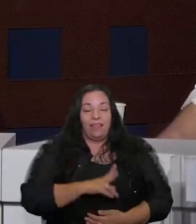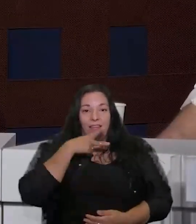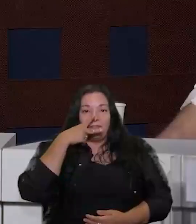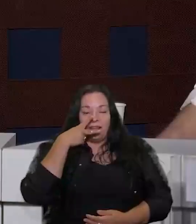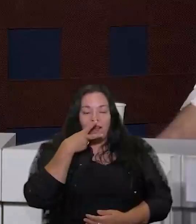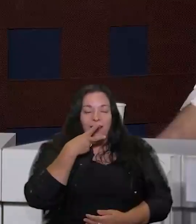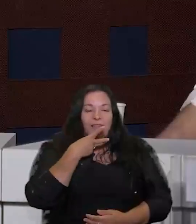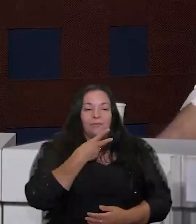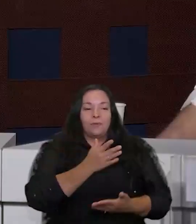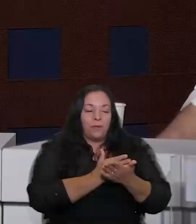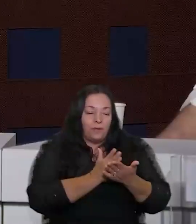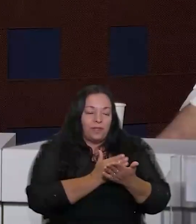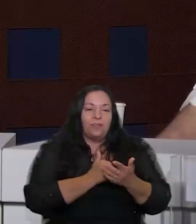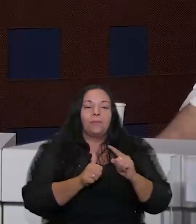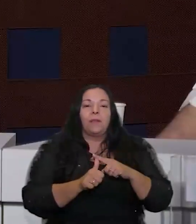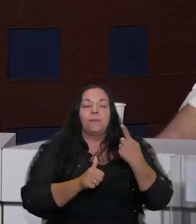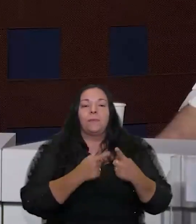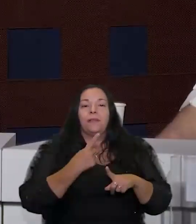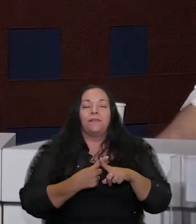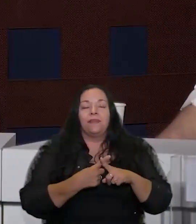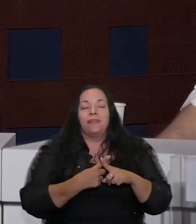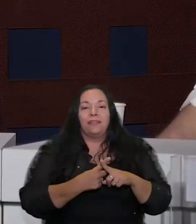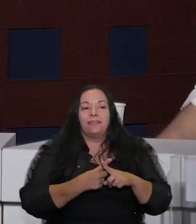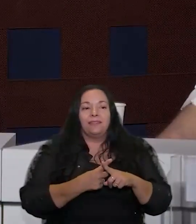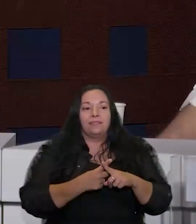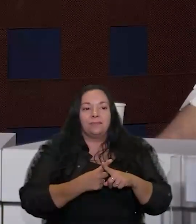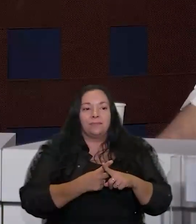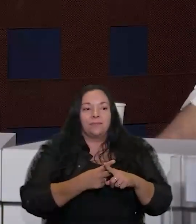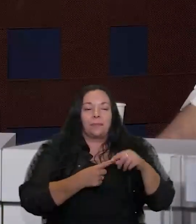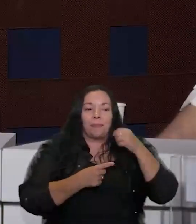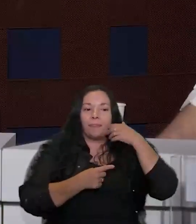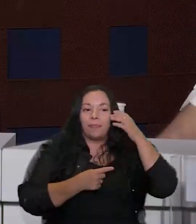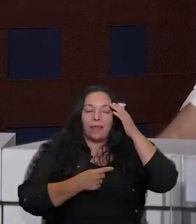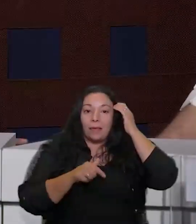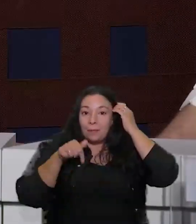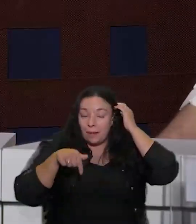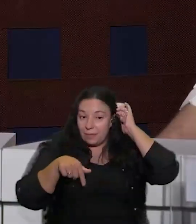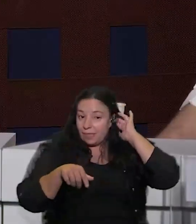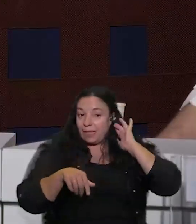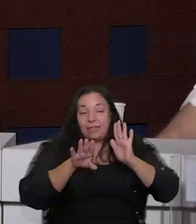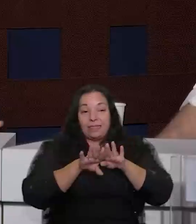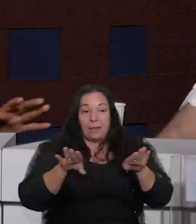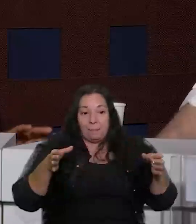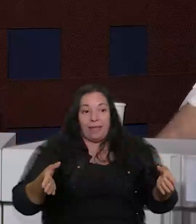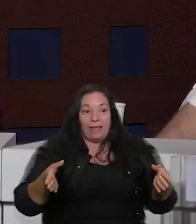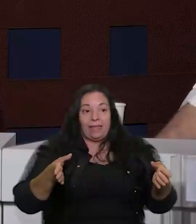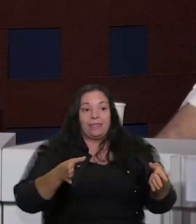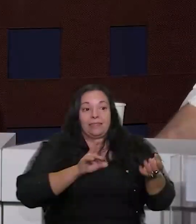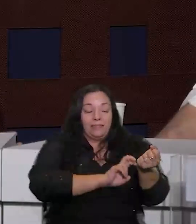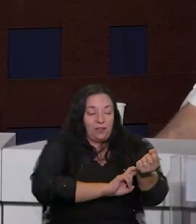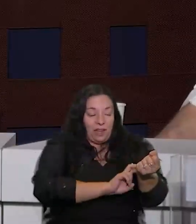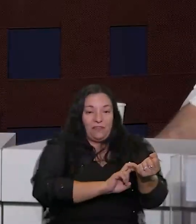meu romance pela primeira vez, né, assim. Eu sou uma romancista estreante, então, para mim, estar nessa mesa também, estou nervosa,